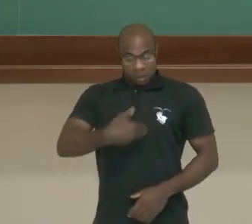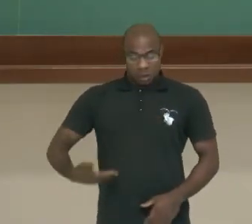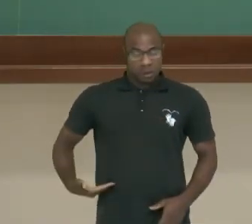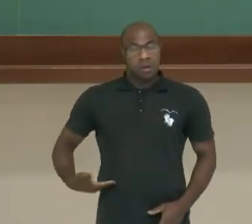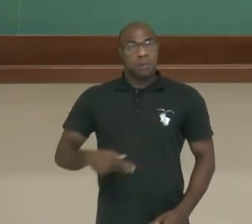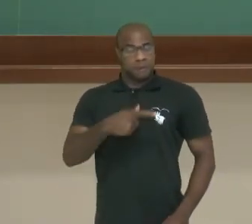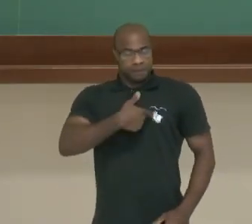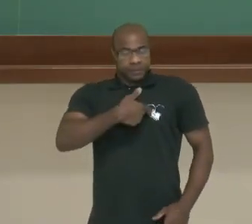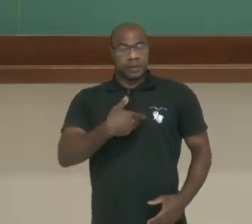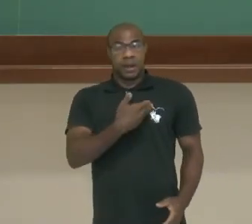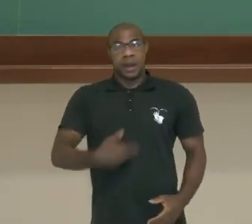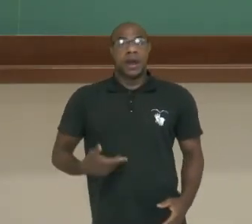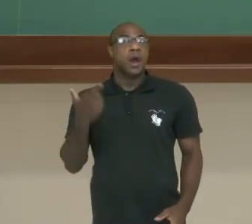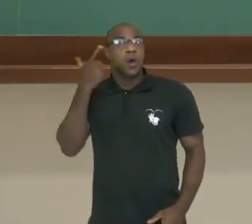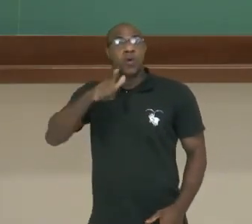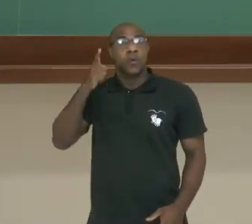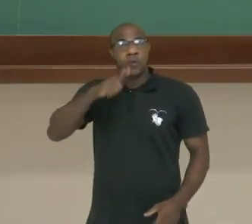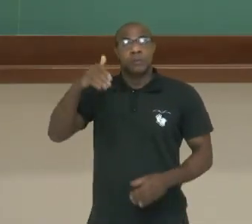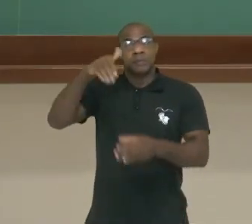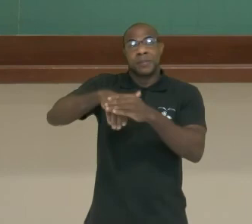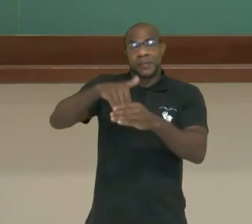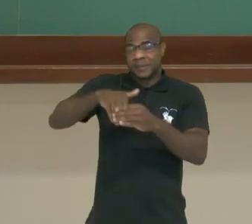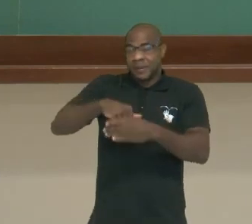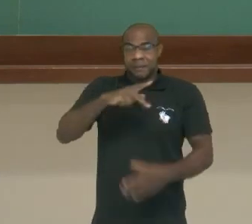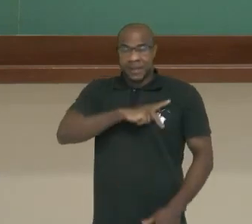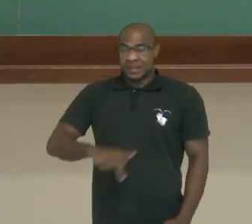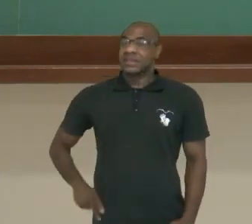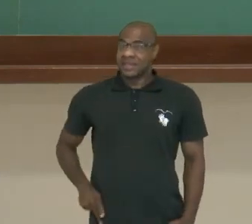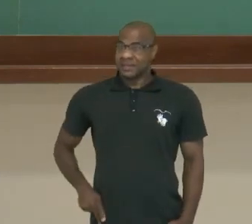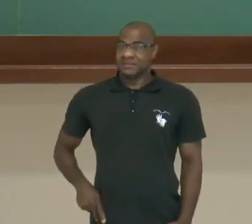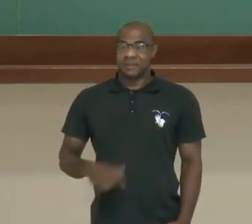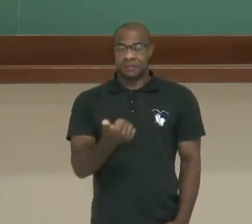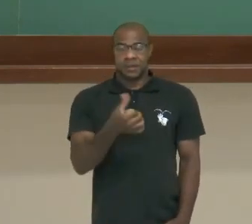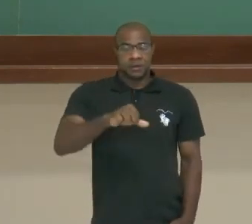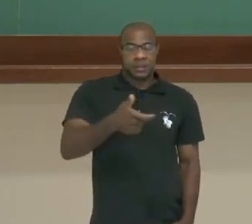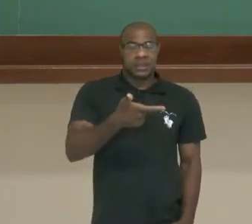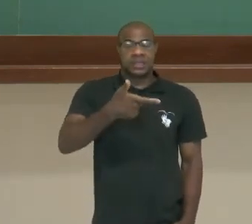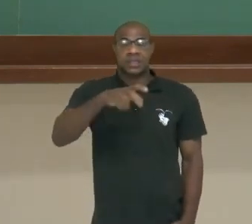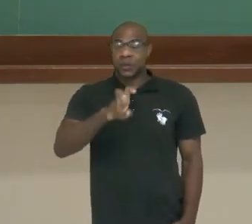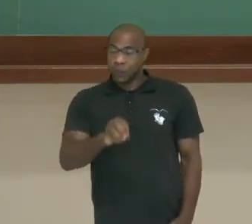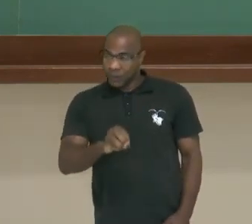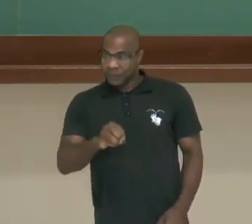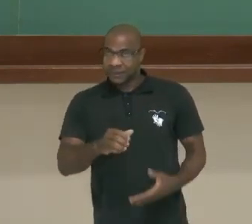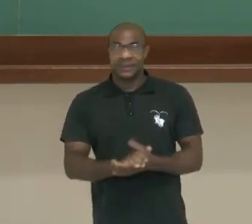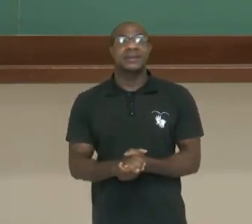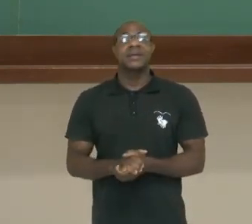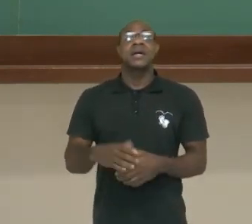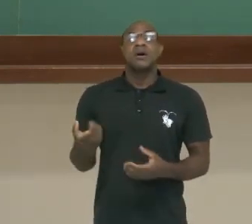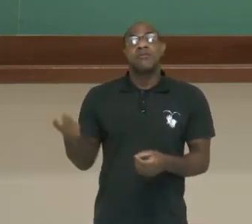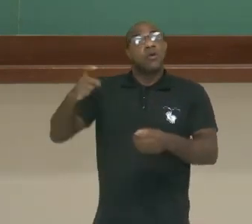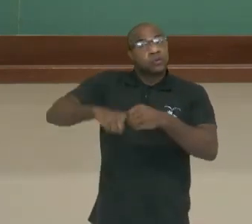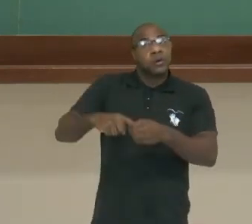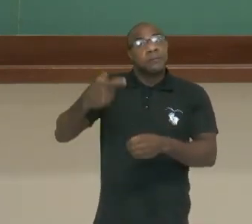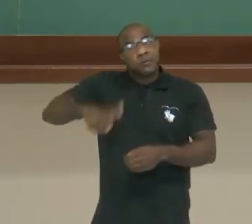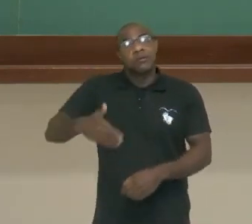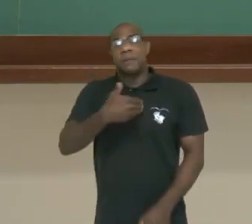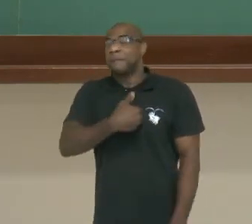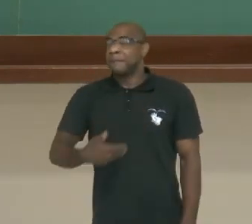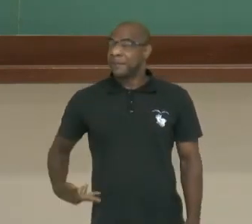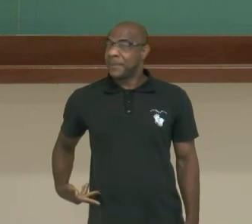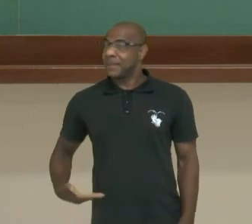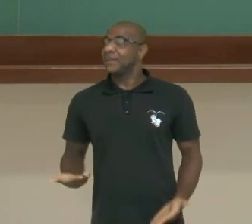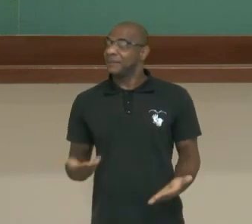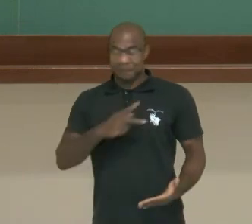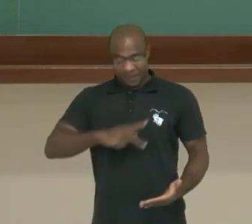do Brasil em 1950 para assumir em janeiro de 1951, voltando a ser presidente, algo que ele já havia